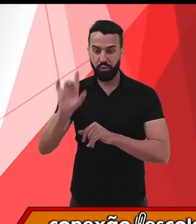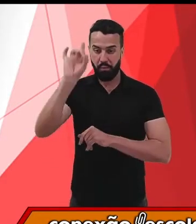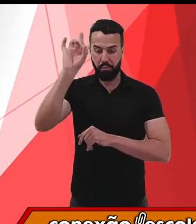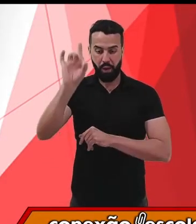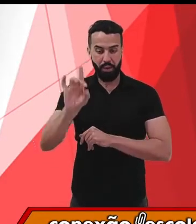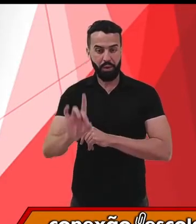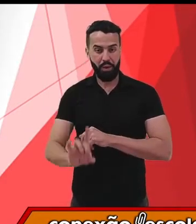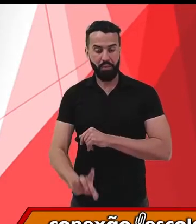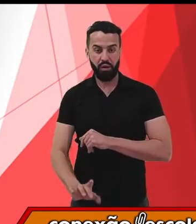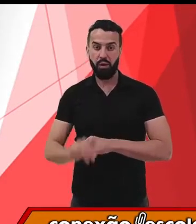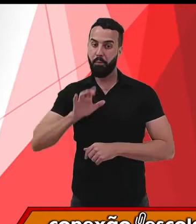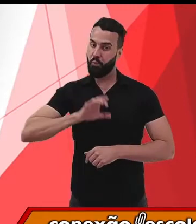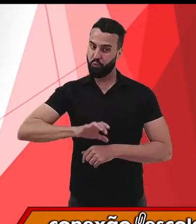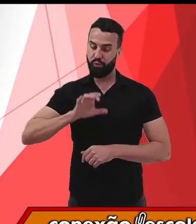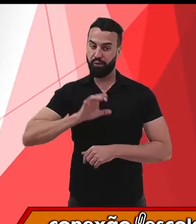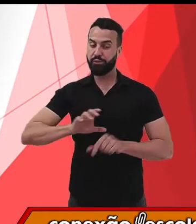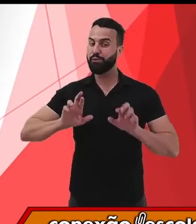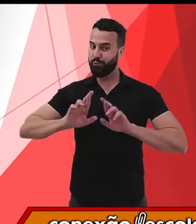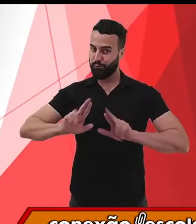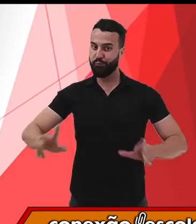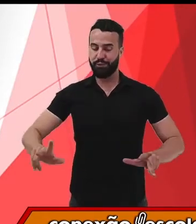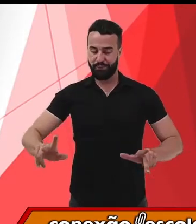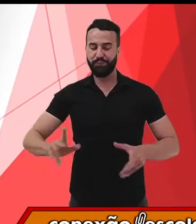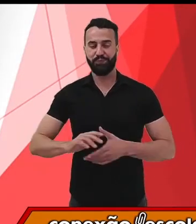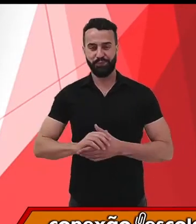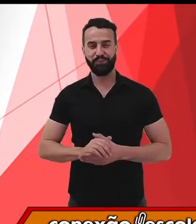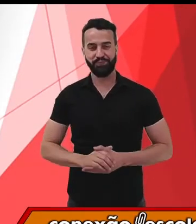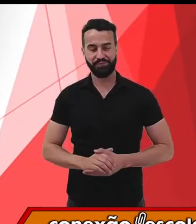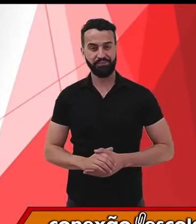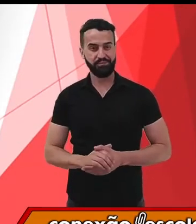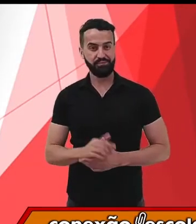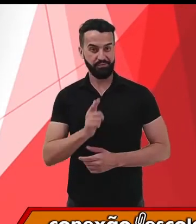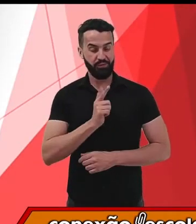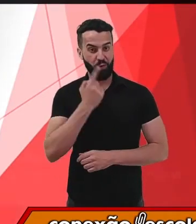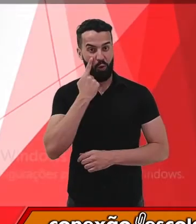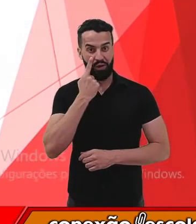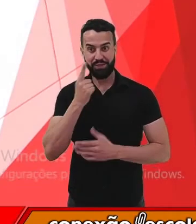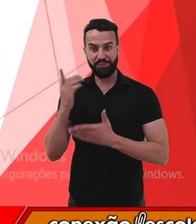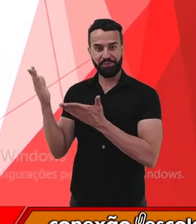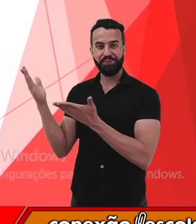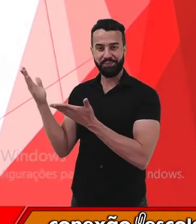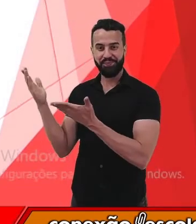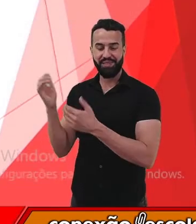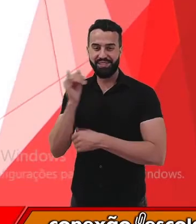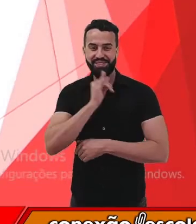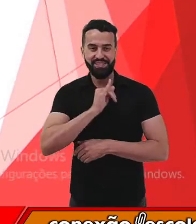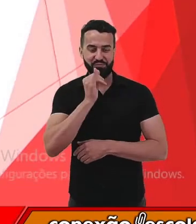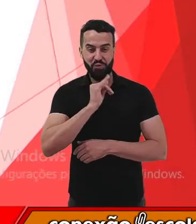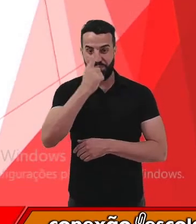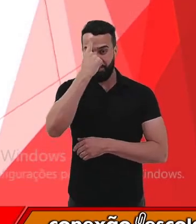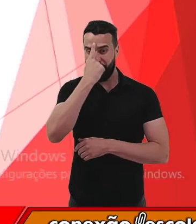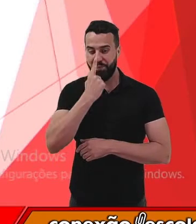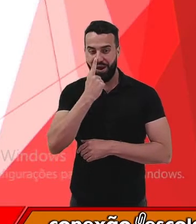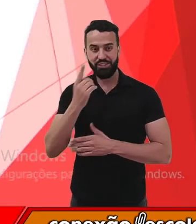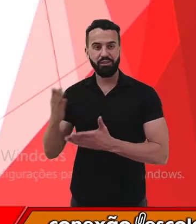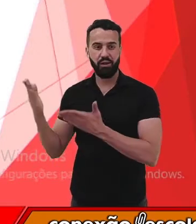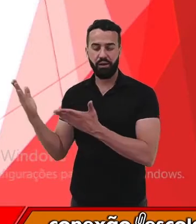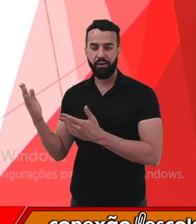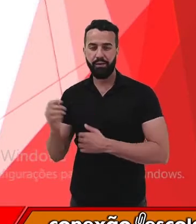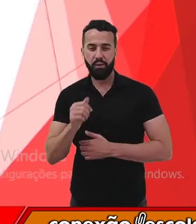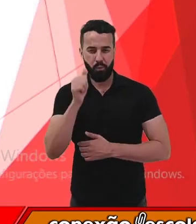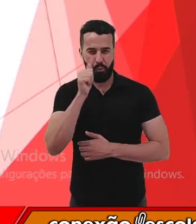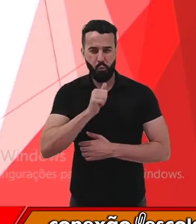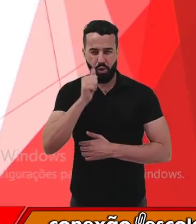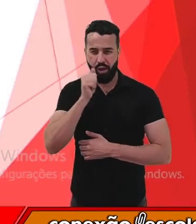ao passo que no português não é assim, né? Bom, então nós temos, voltamos aos exemplos daquelas imagens. Então, ela pode